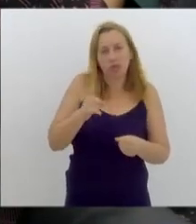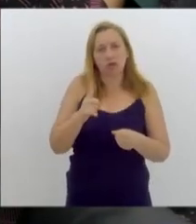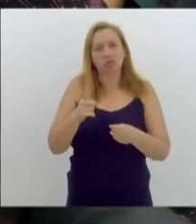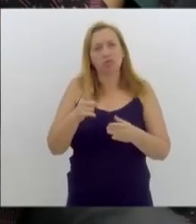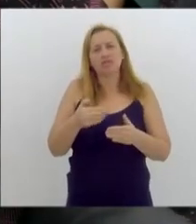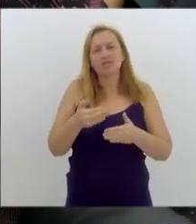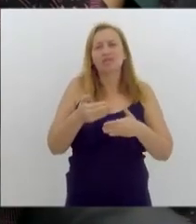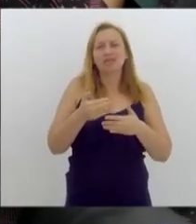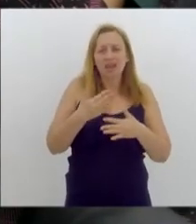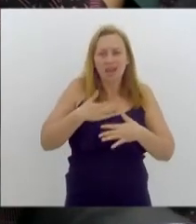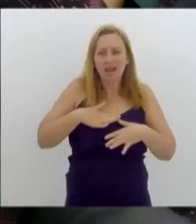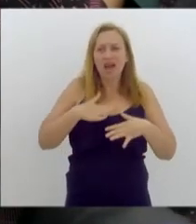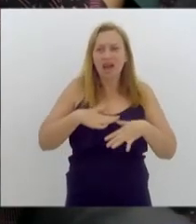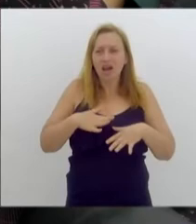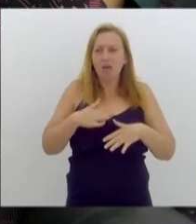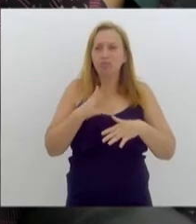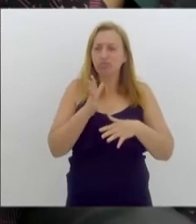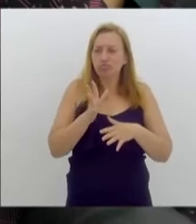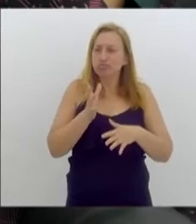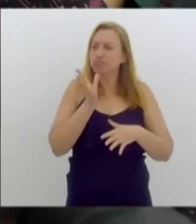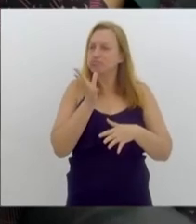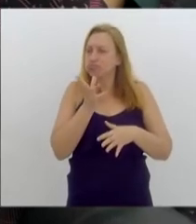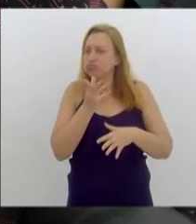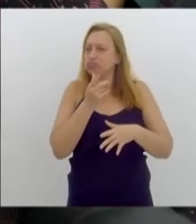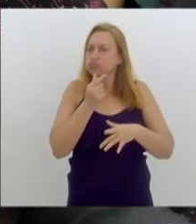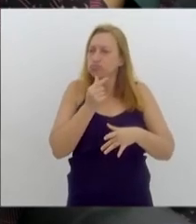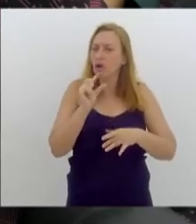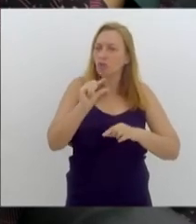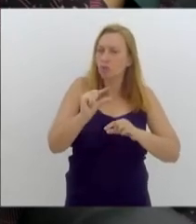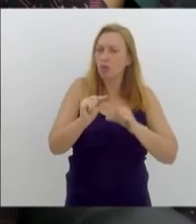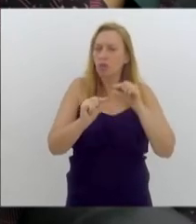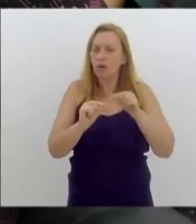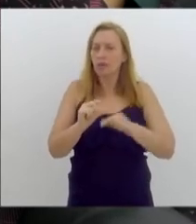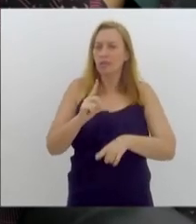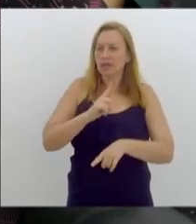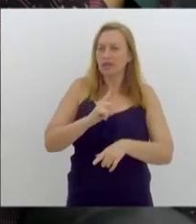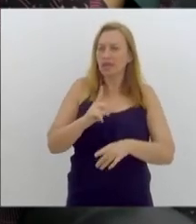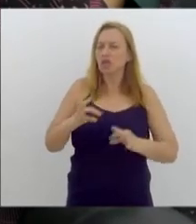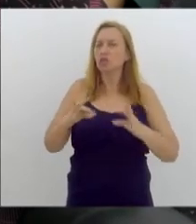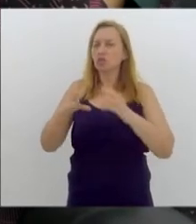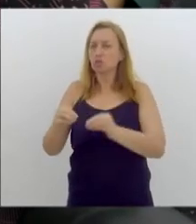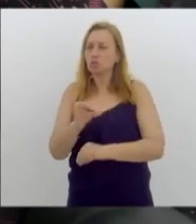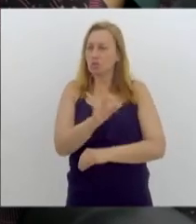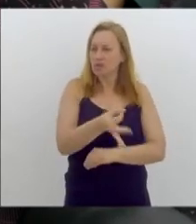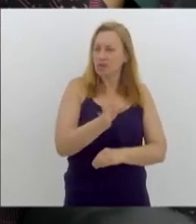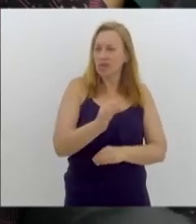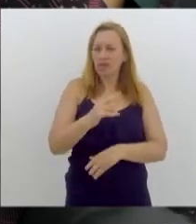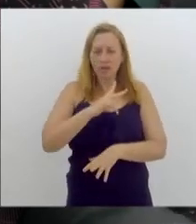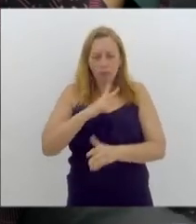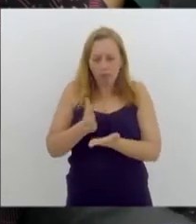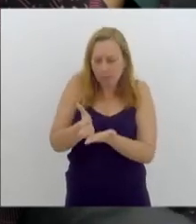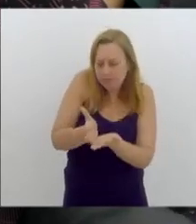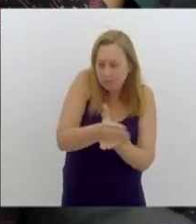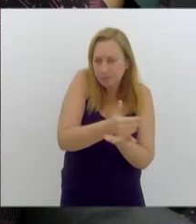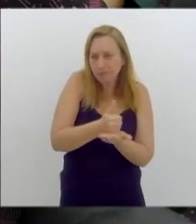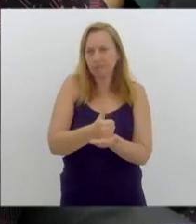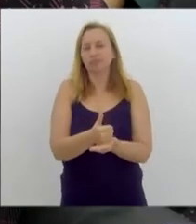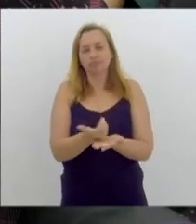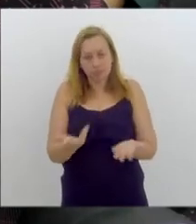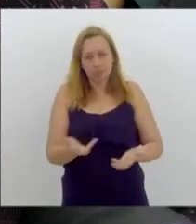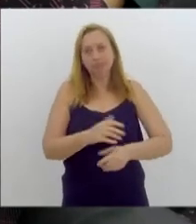permita que nós tenhamos os recursos necessários e a própria arrecadação vai se